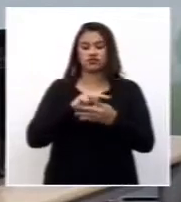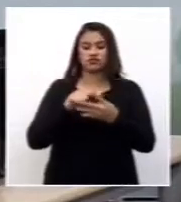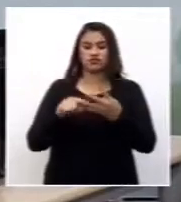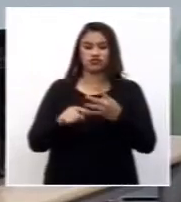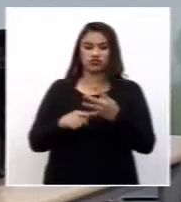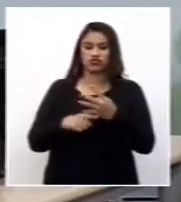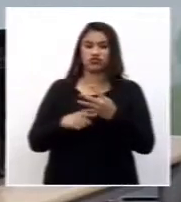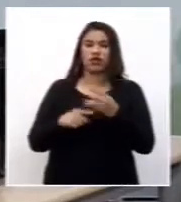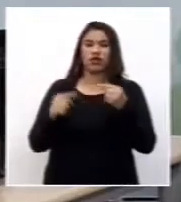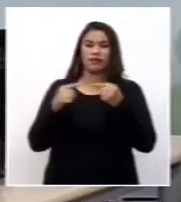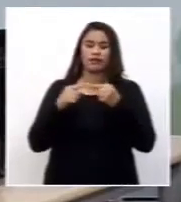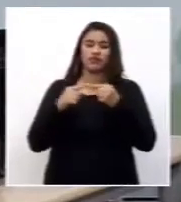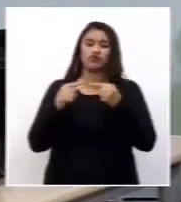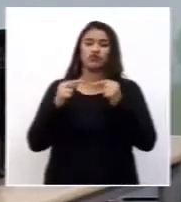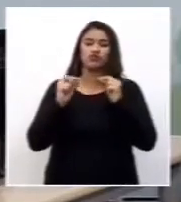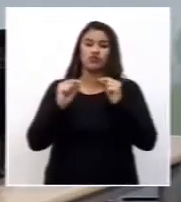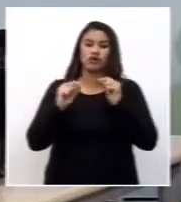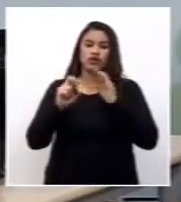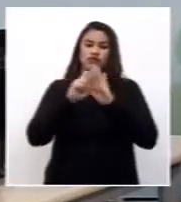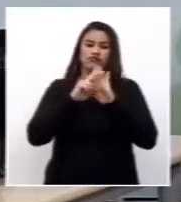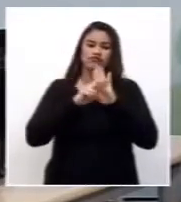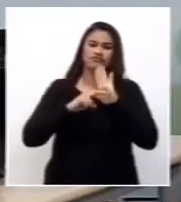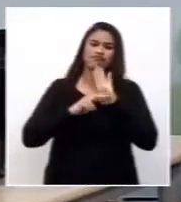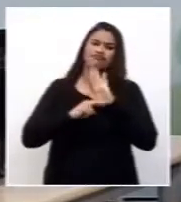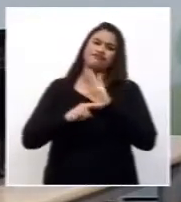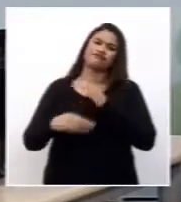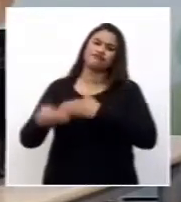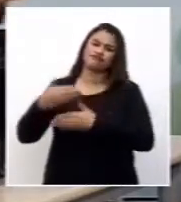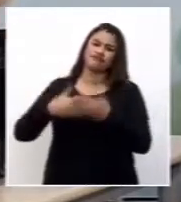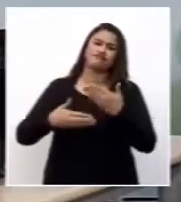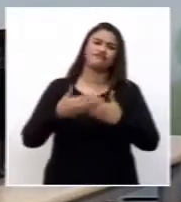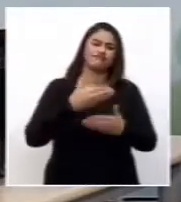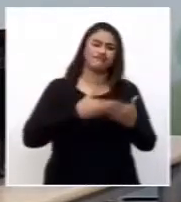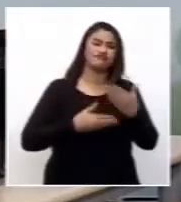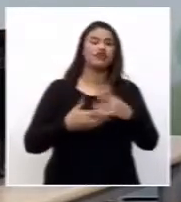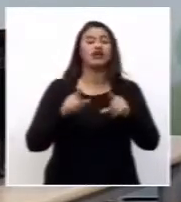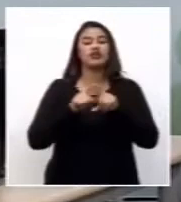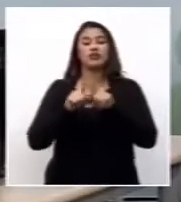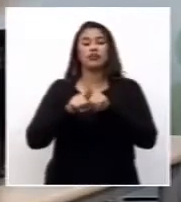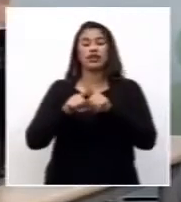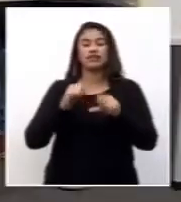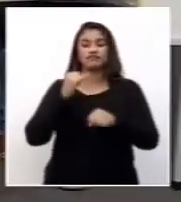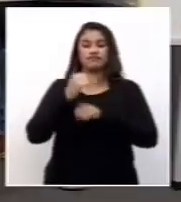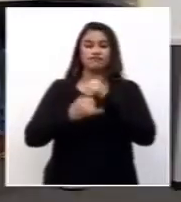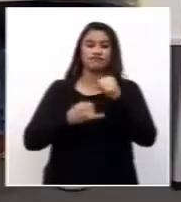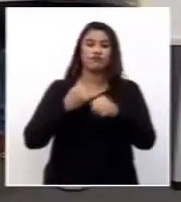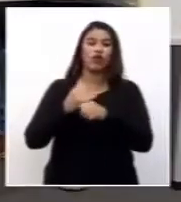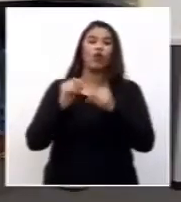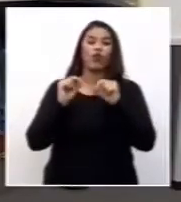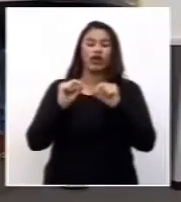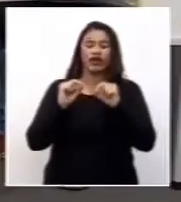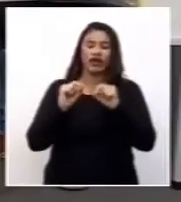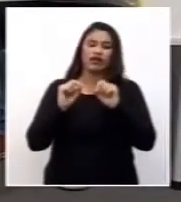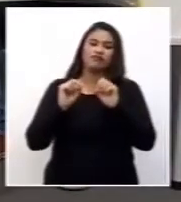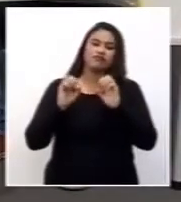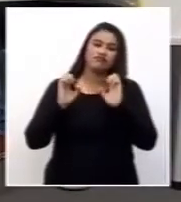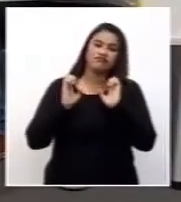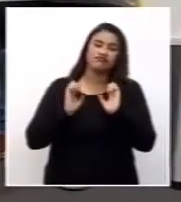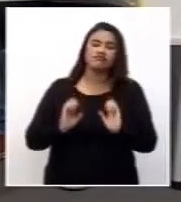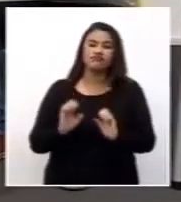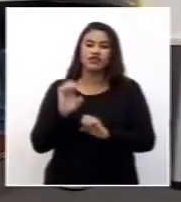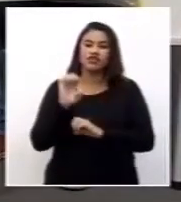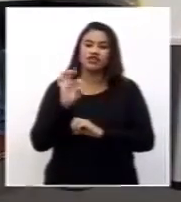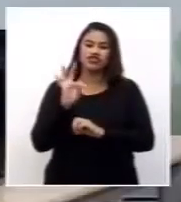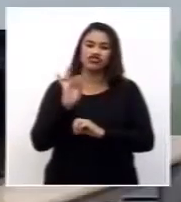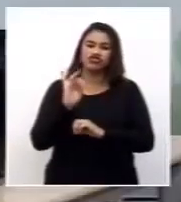de convívio, né? E os ambientes virtuais seriam as etiquetas que você destacou aí, né? Regra de utilização desses ambientes, tá?